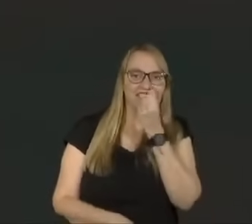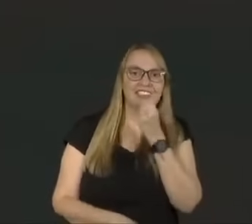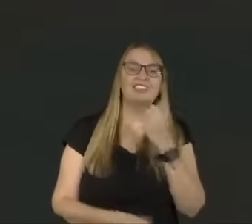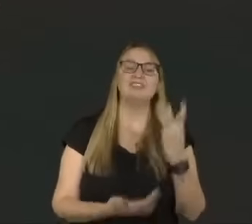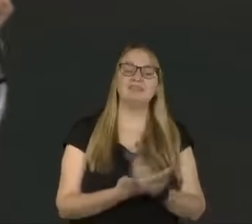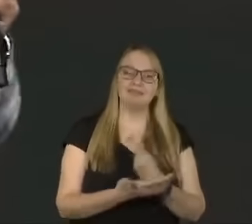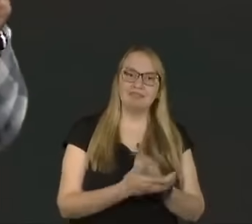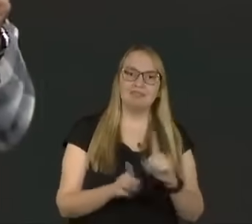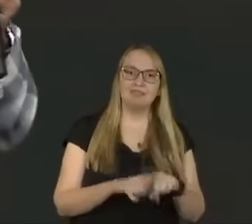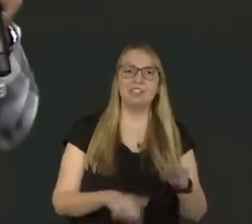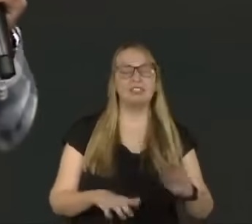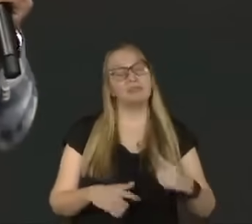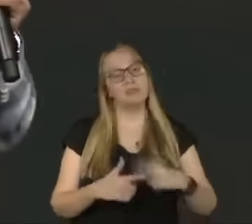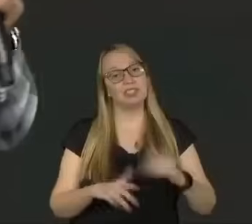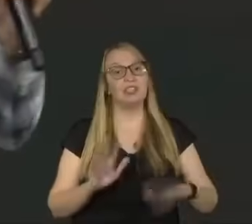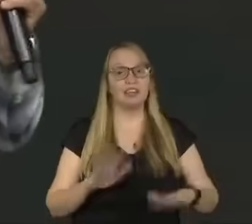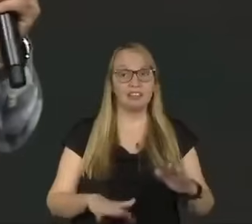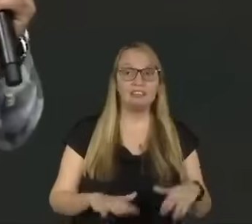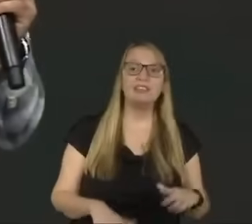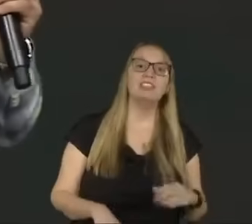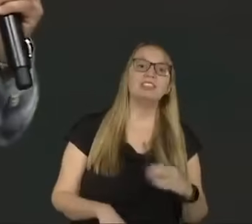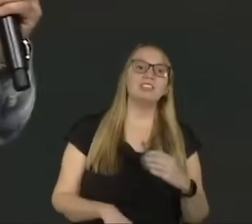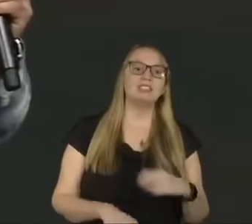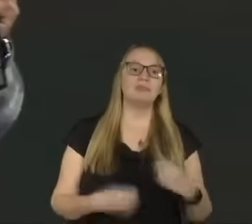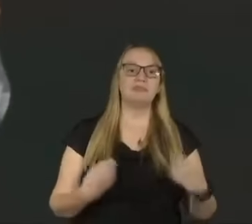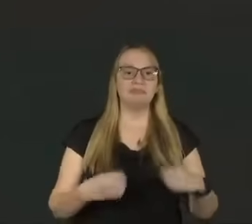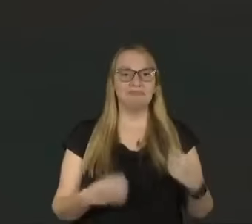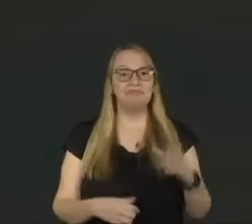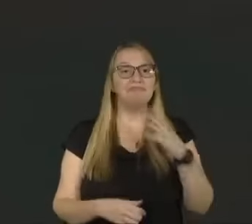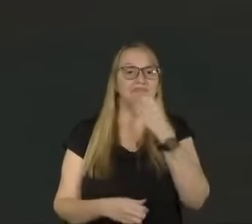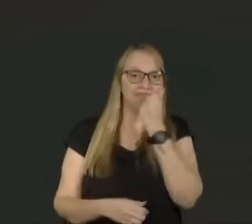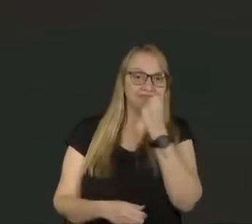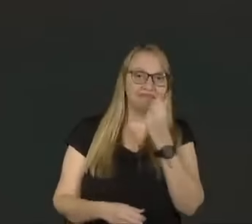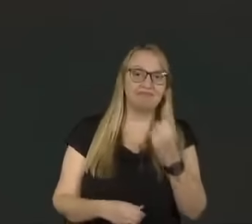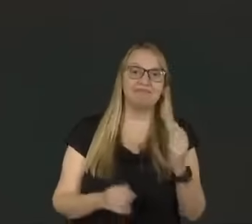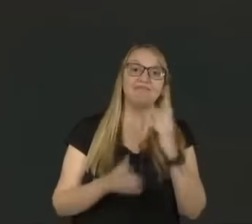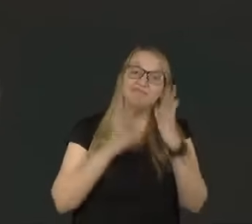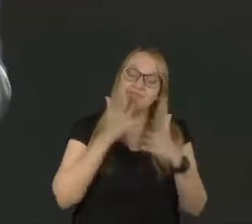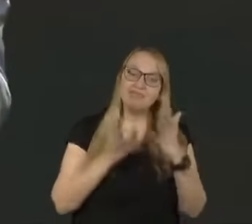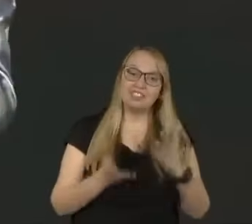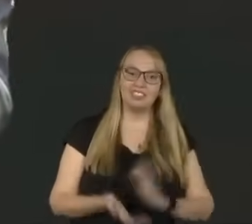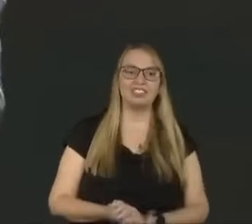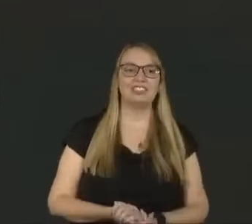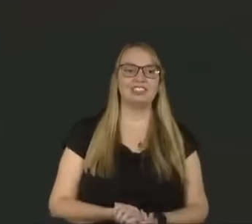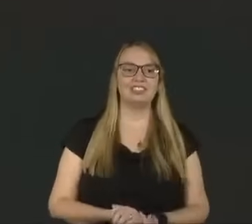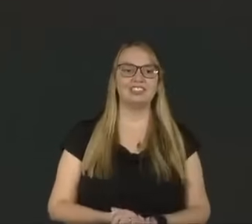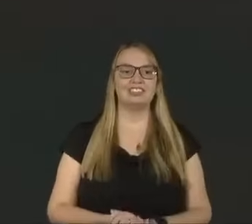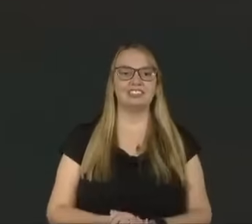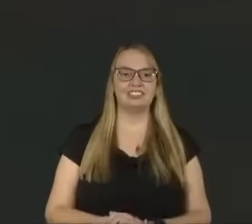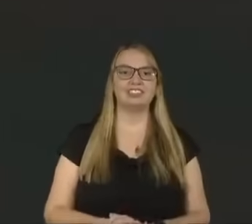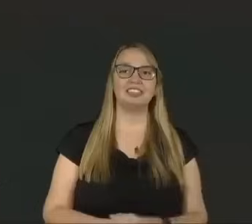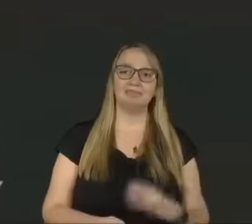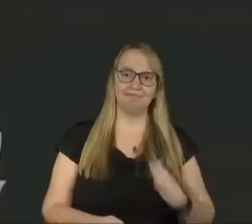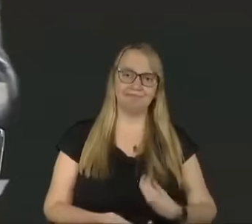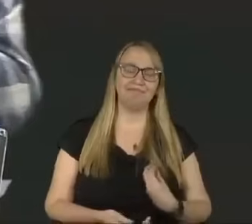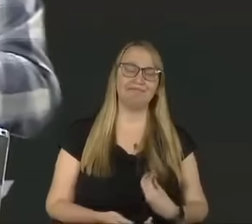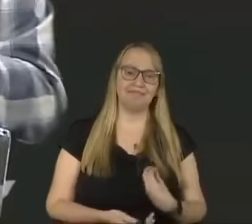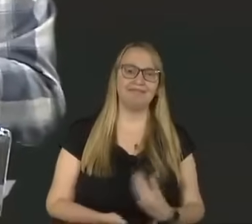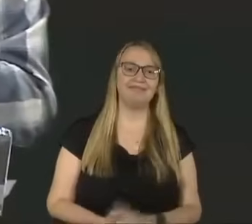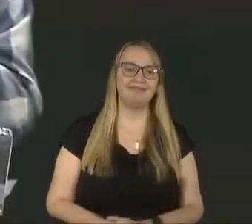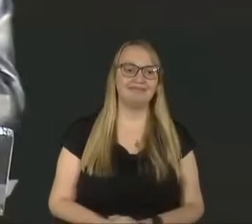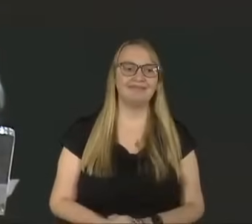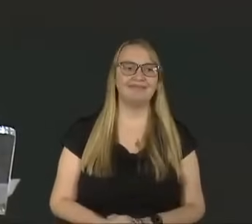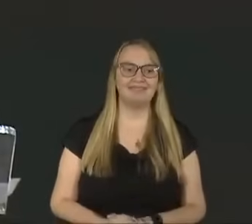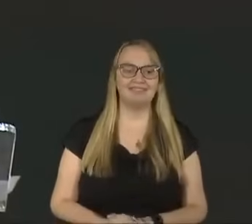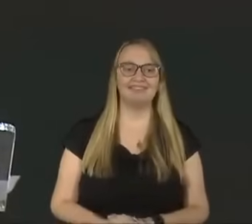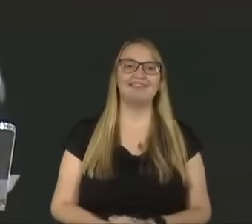e você não fala e tem hora que você tem que calar a boca e você fala essa essa é a vida irmão essa é